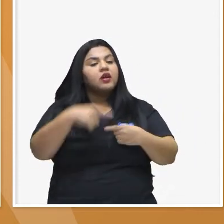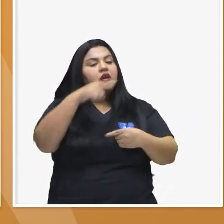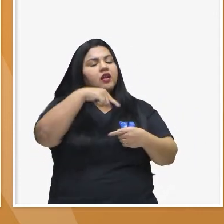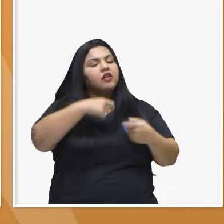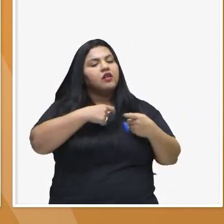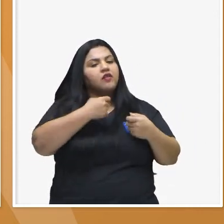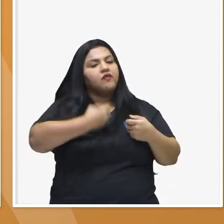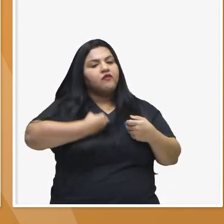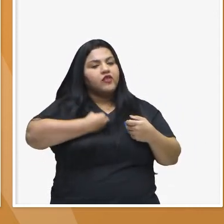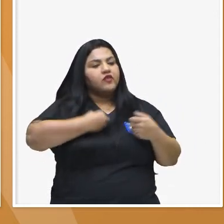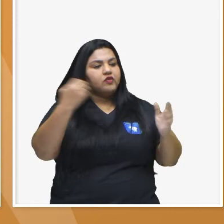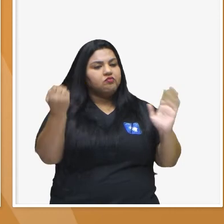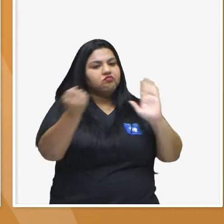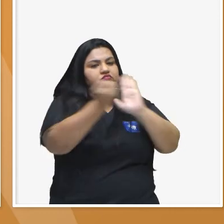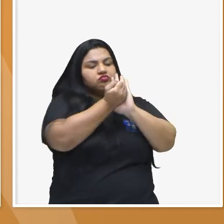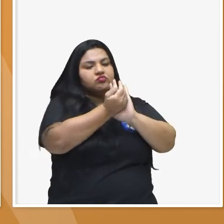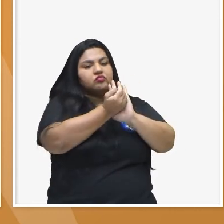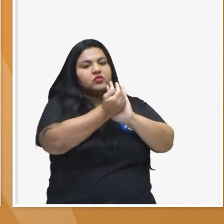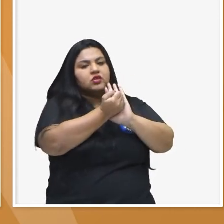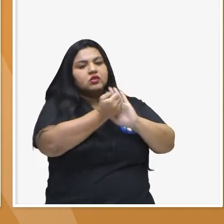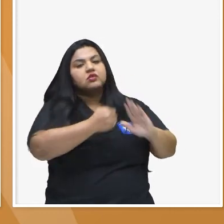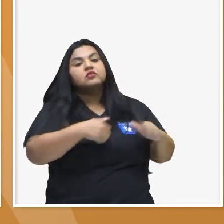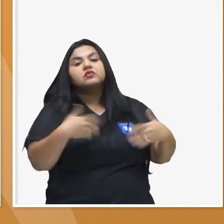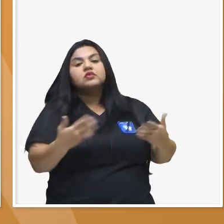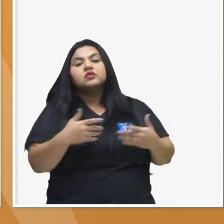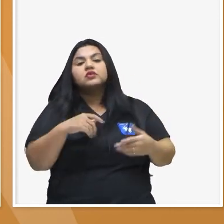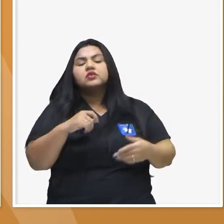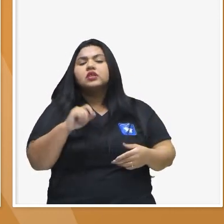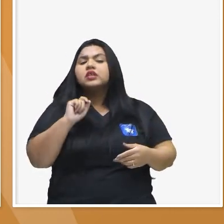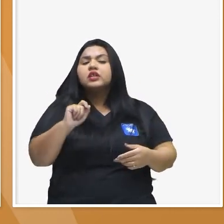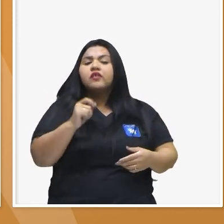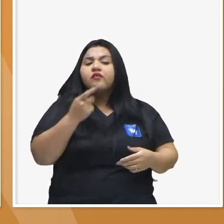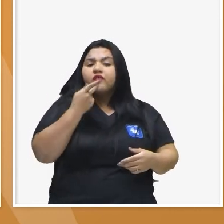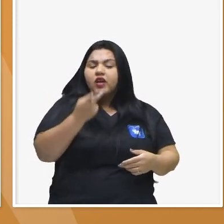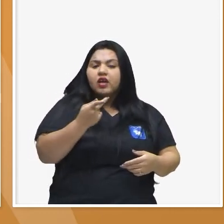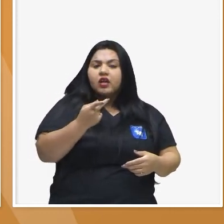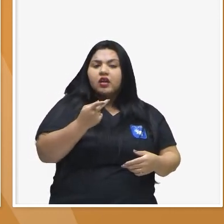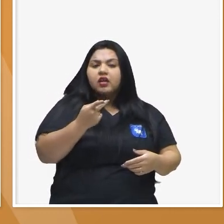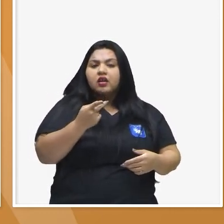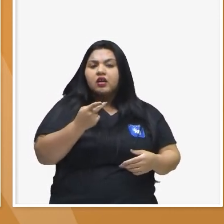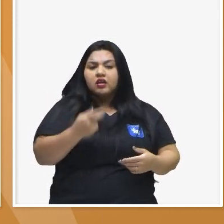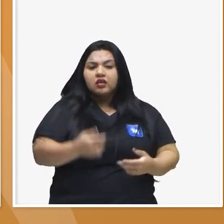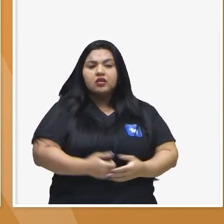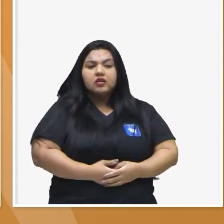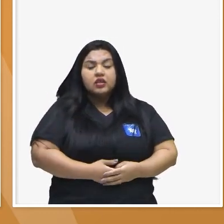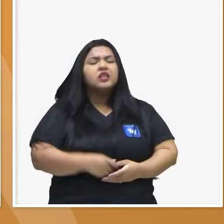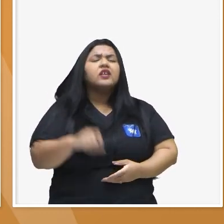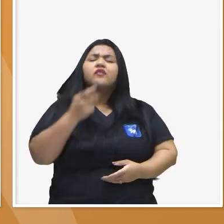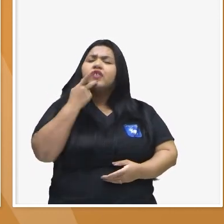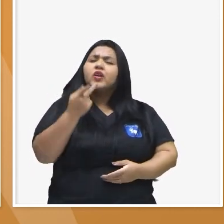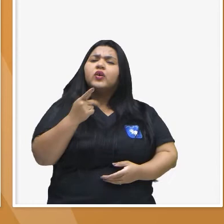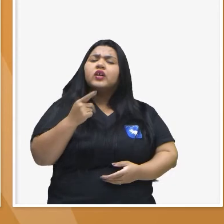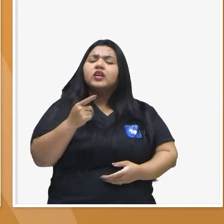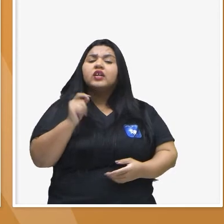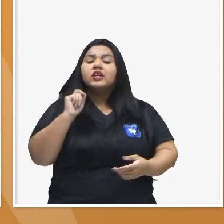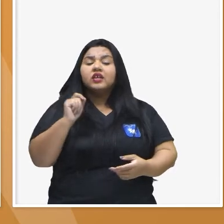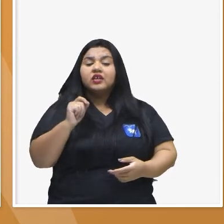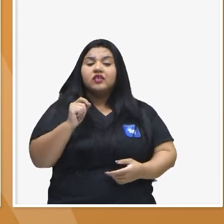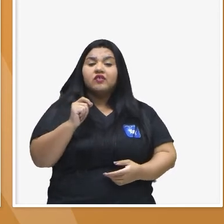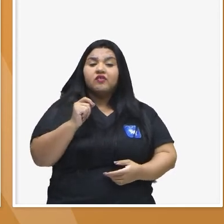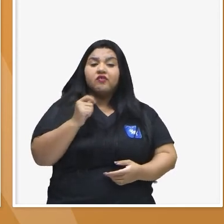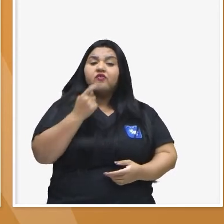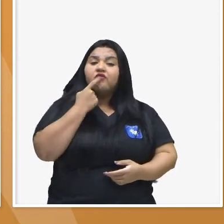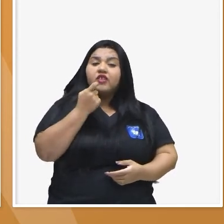no mundo dos símbolos. Quem disse que vermelho para, amarelo é atenção e verde segue? Quem disse para você que é